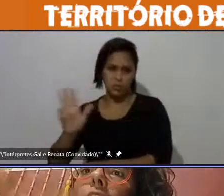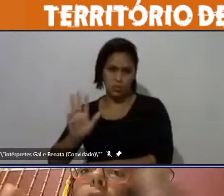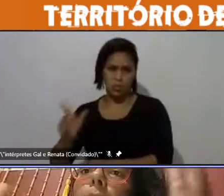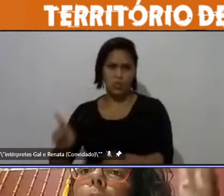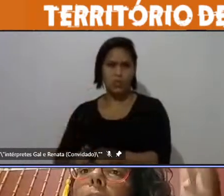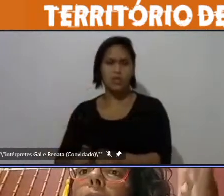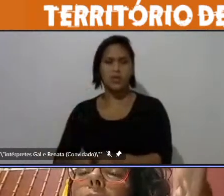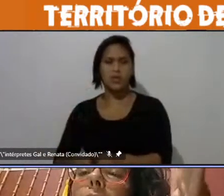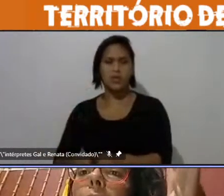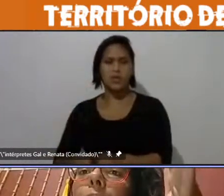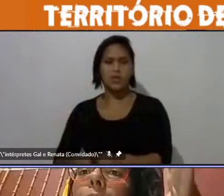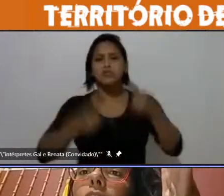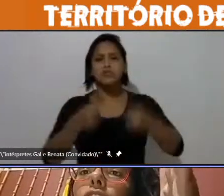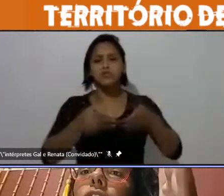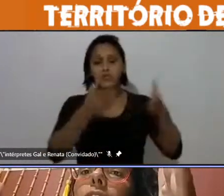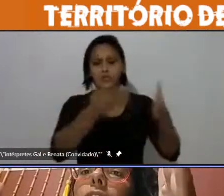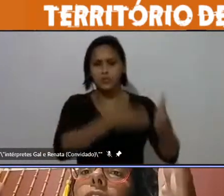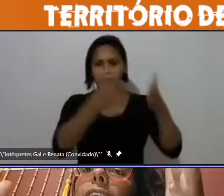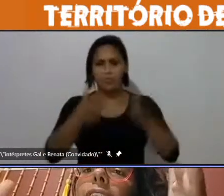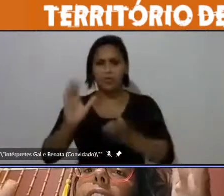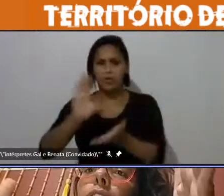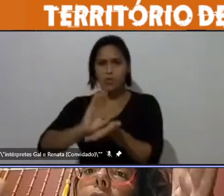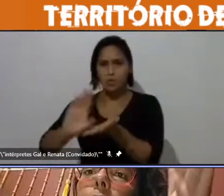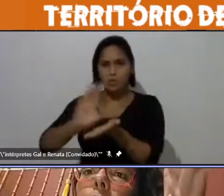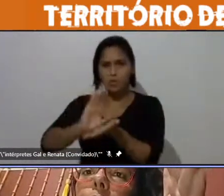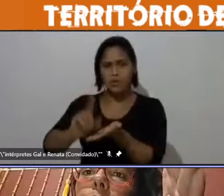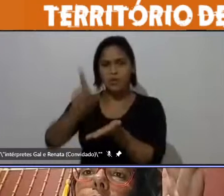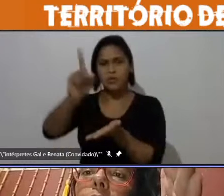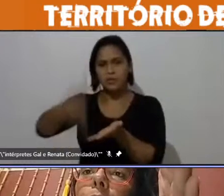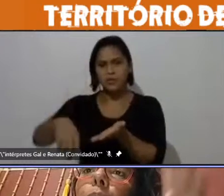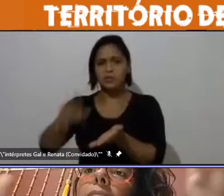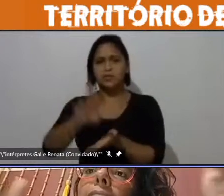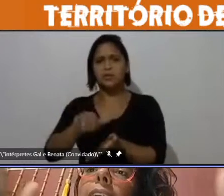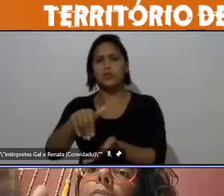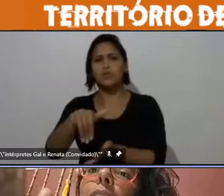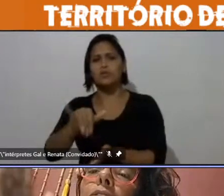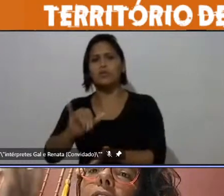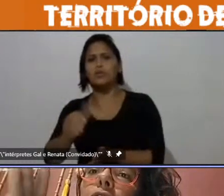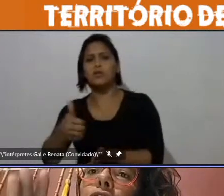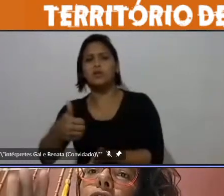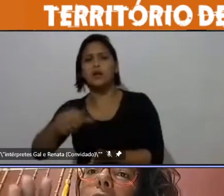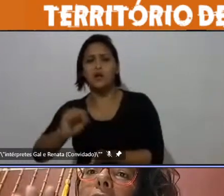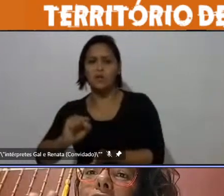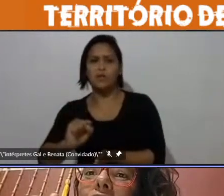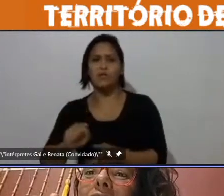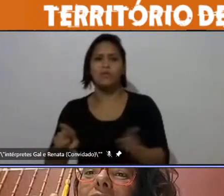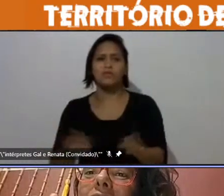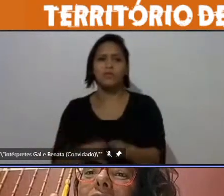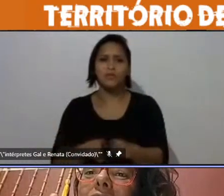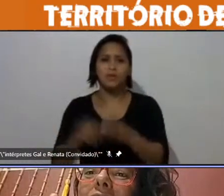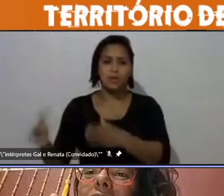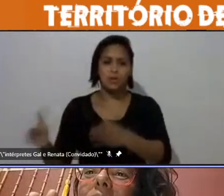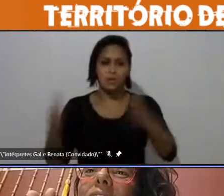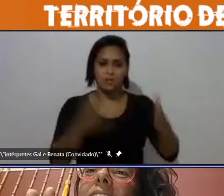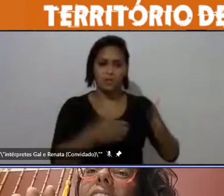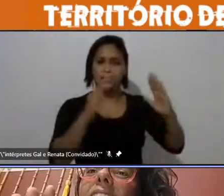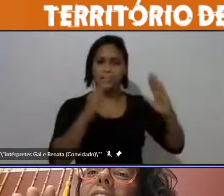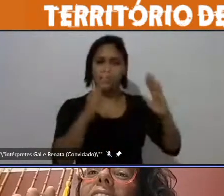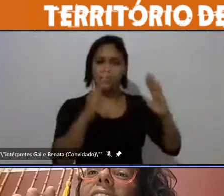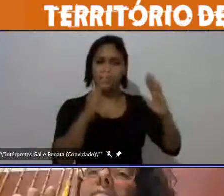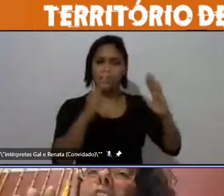gente discutia o repasse de terras da União para o Minha Casa, Minhas Identidades,